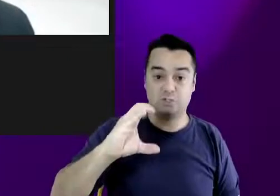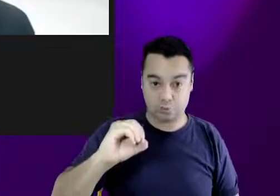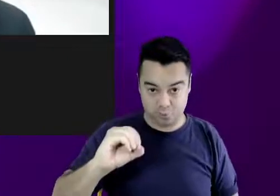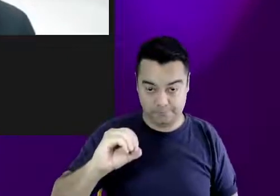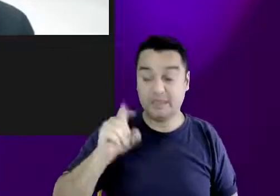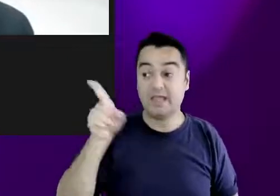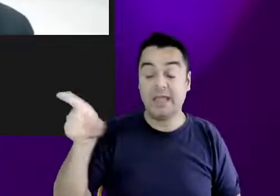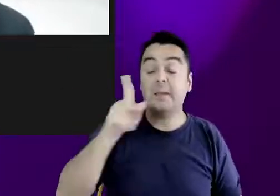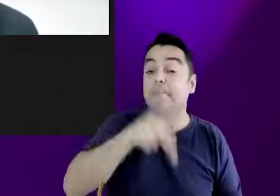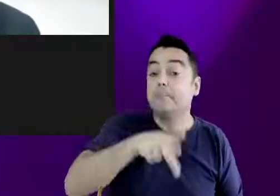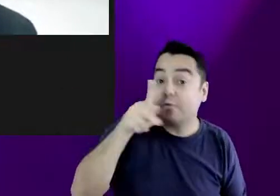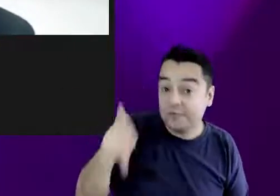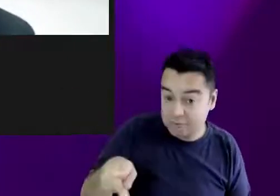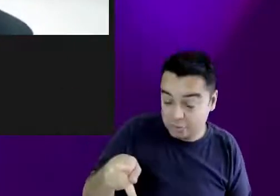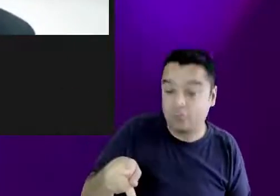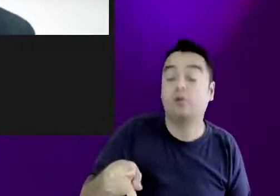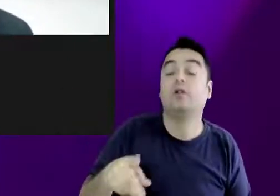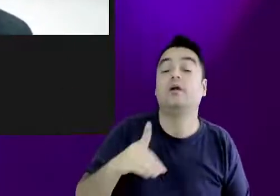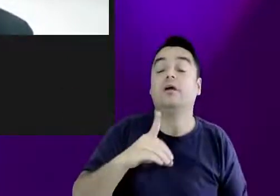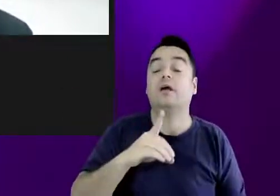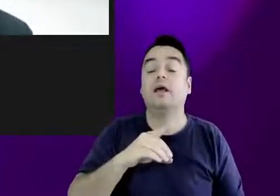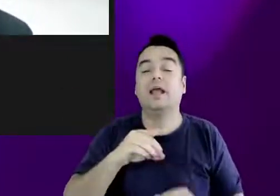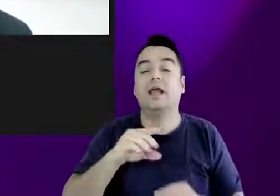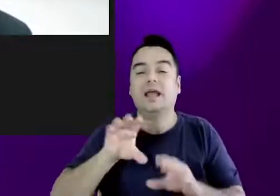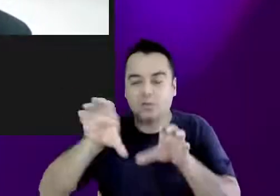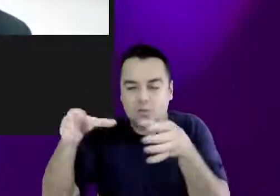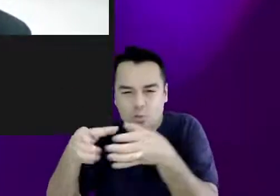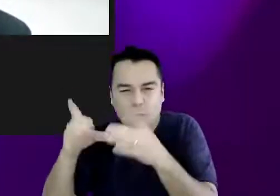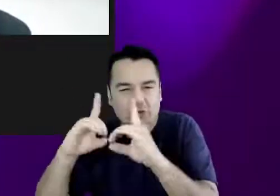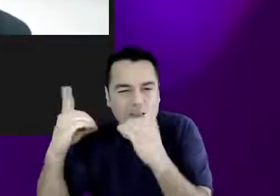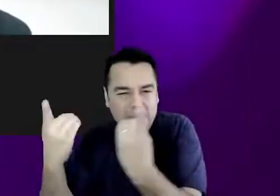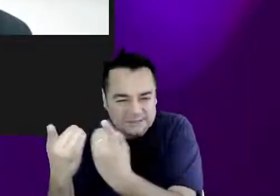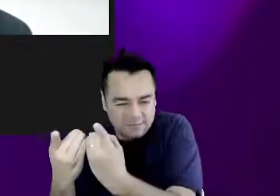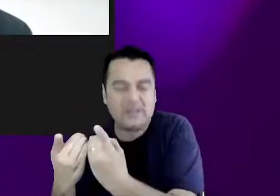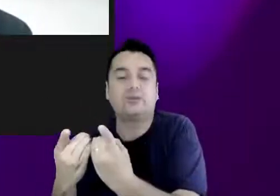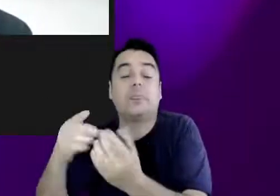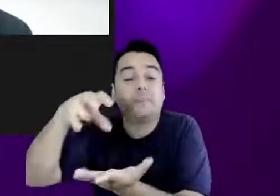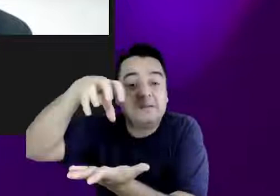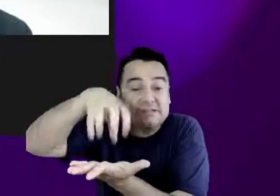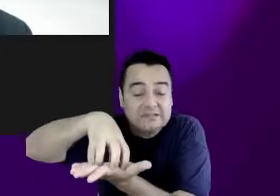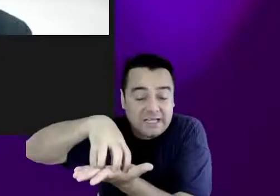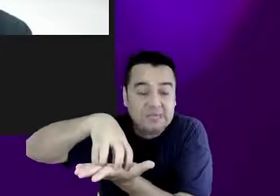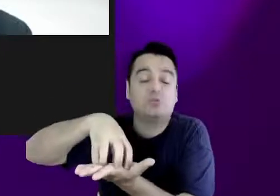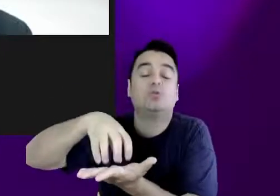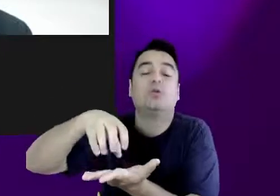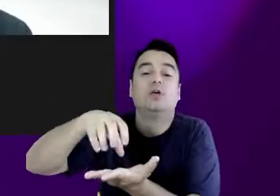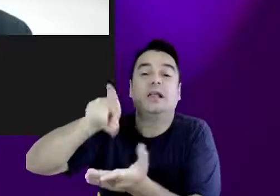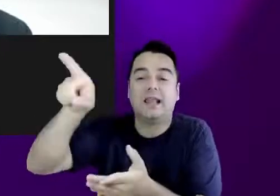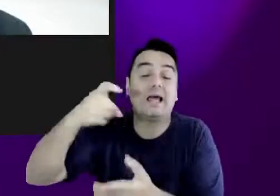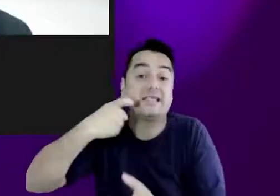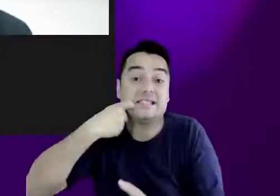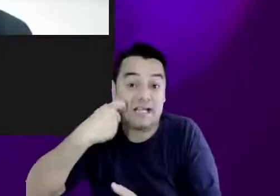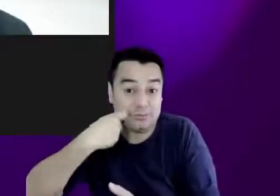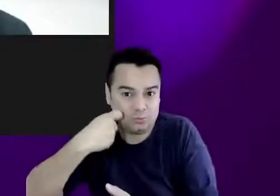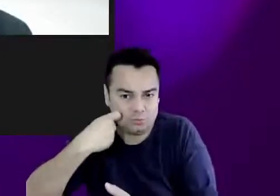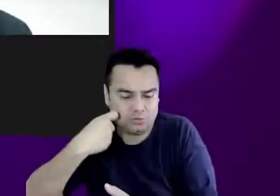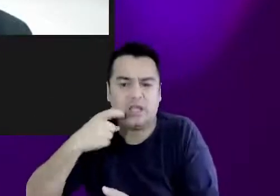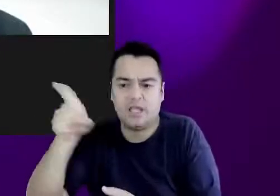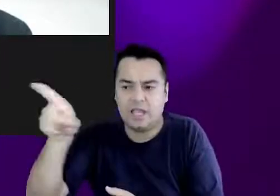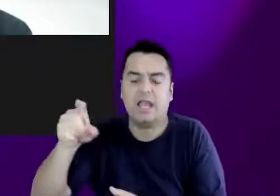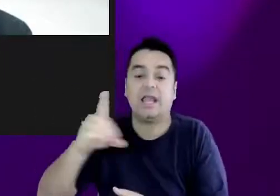do Departamento de Tocoginecologia do Centro Universitário Lusíadas, da Uniluz de Santos. Ele é coordenador de